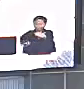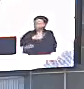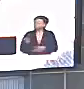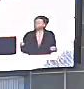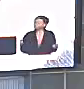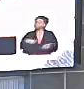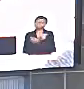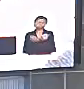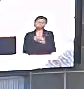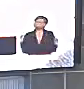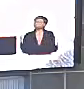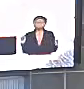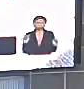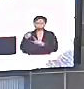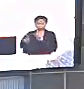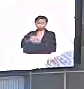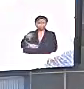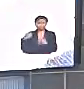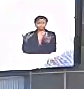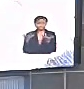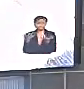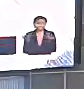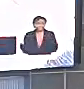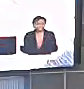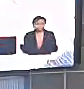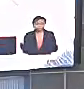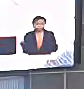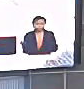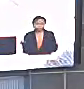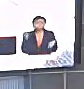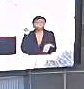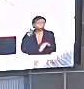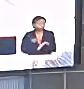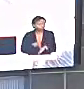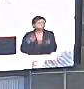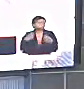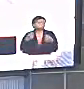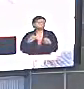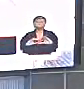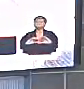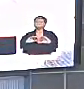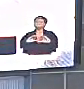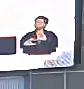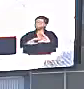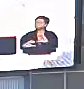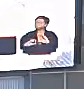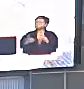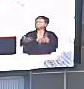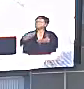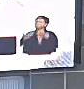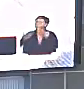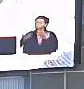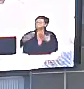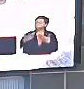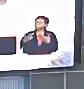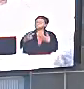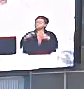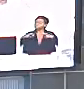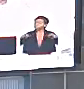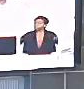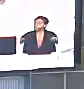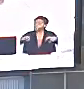faa as coisas que eles querem e não tem que realmente haver diálogo tem que sentar o povo com esse povão